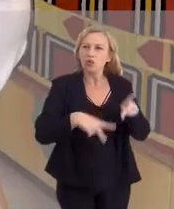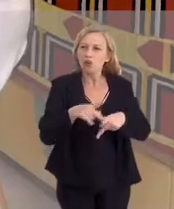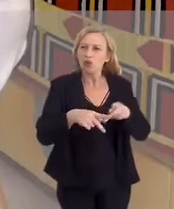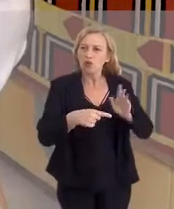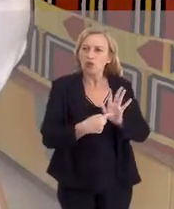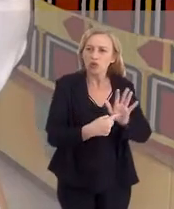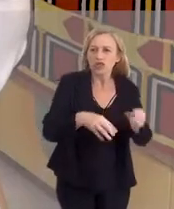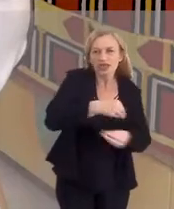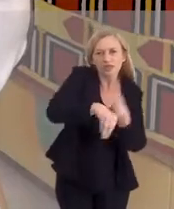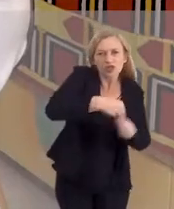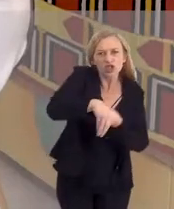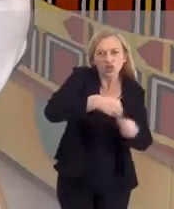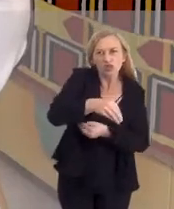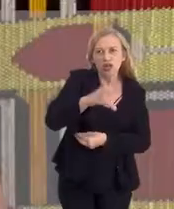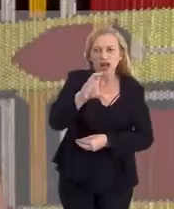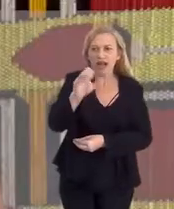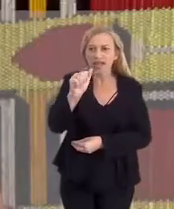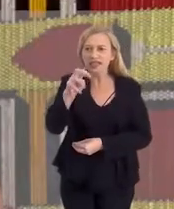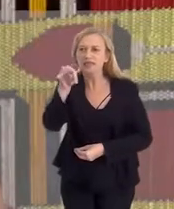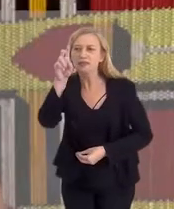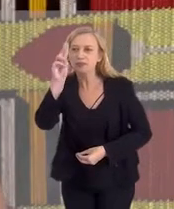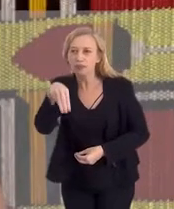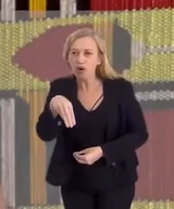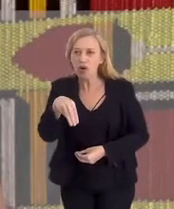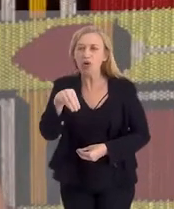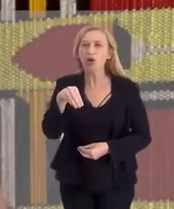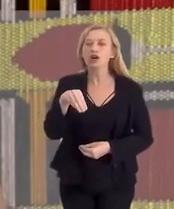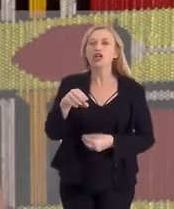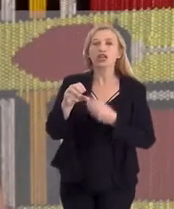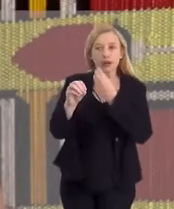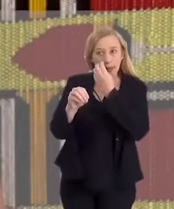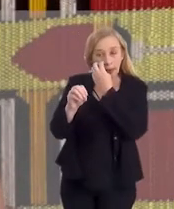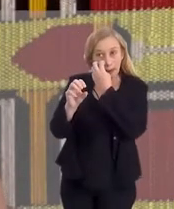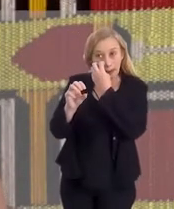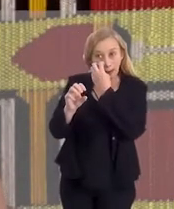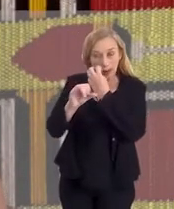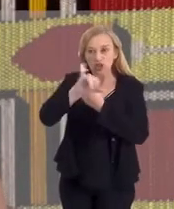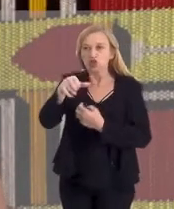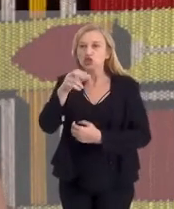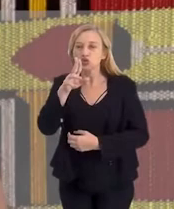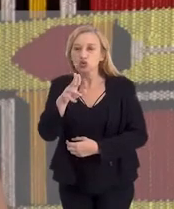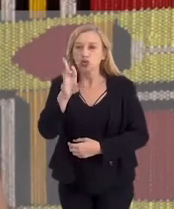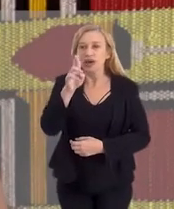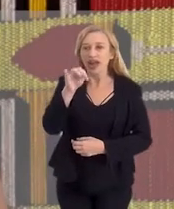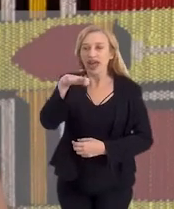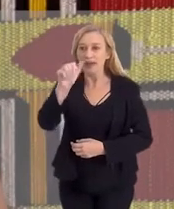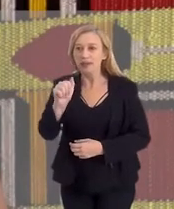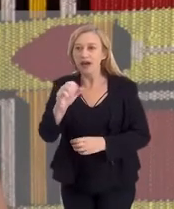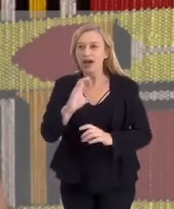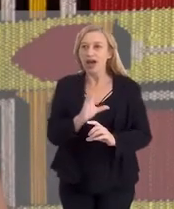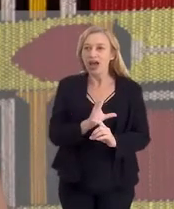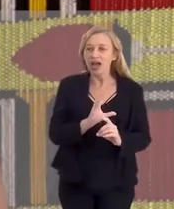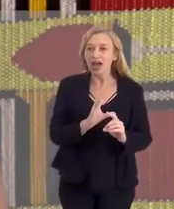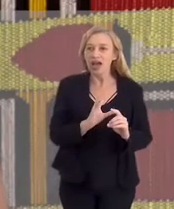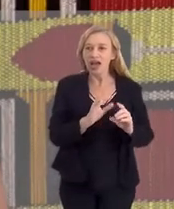banto, ele traz essa mistura junto no Catimbó de Jurema, que é o